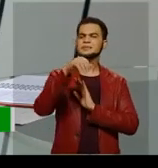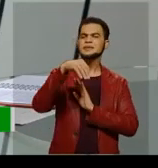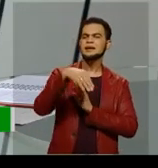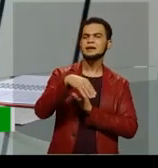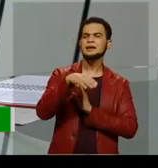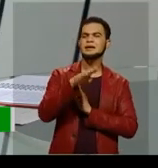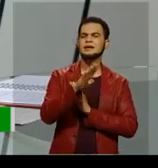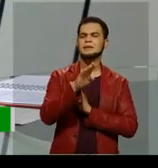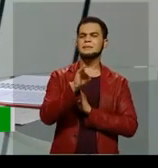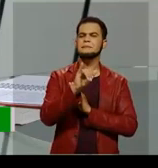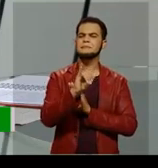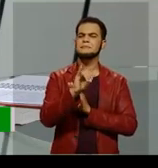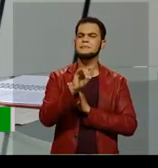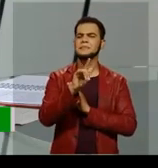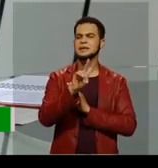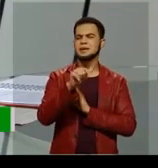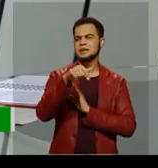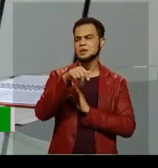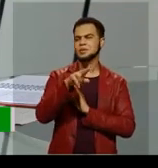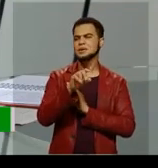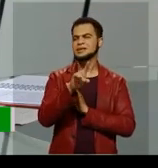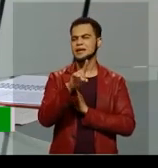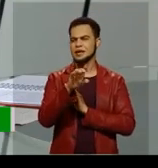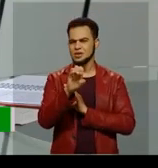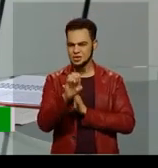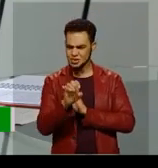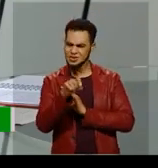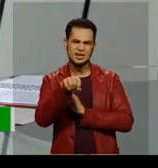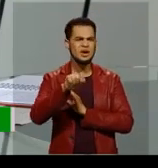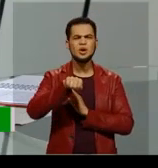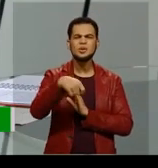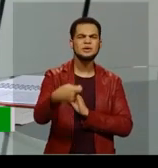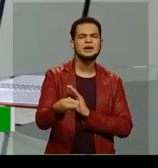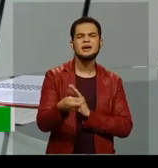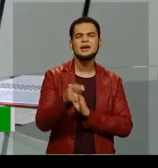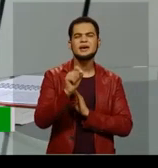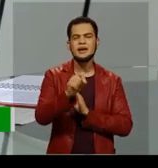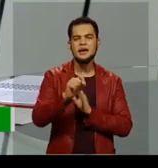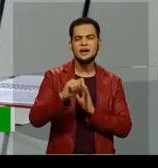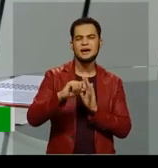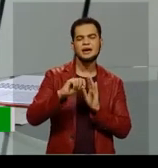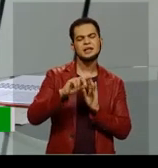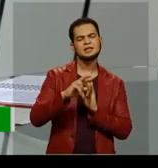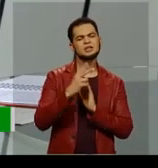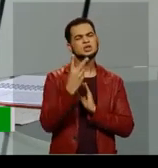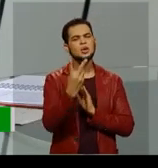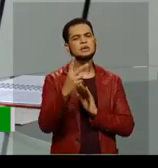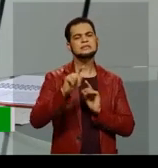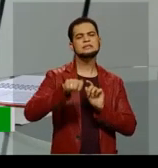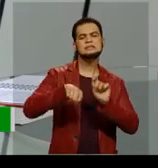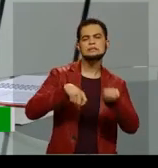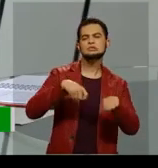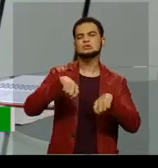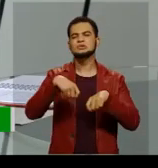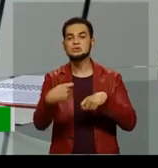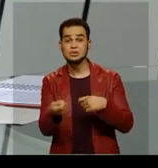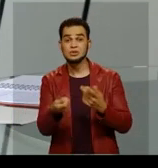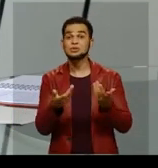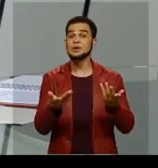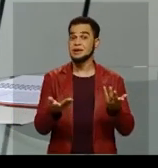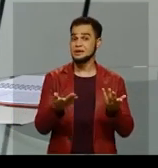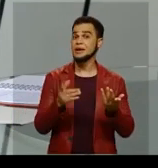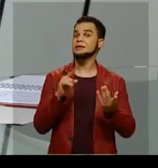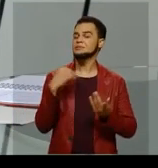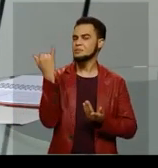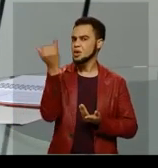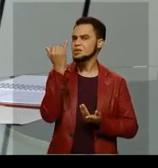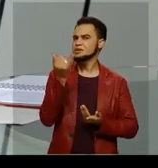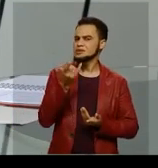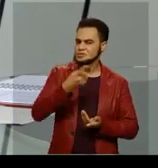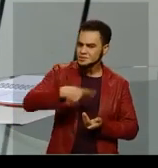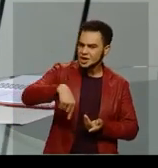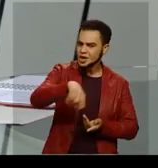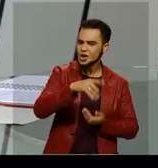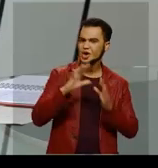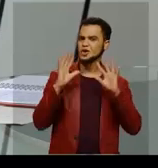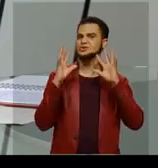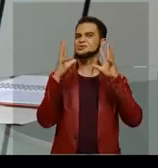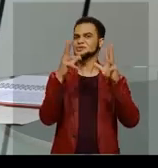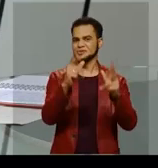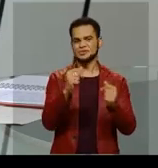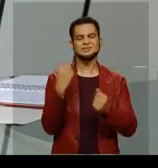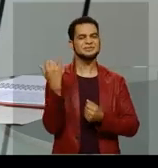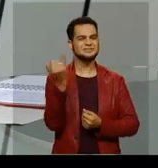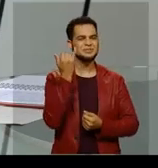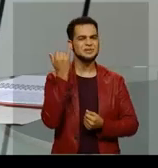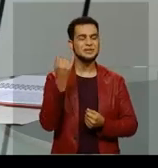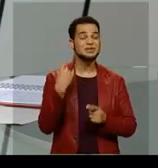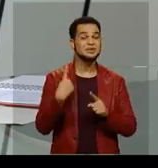assunto de suma importância e de muita relevância para o aluno, para todos nós, né? Tanto